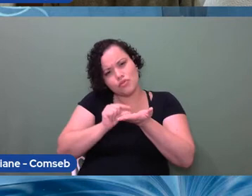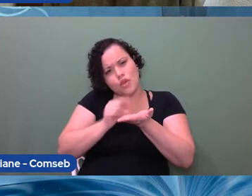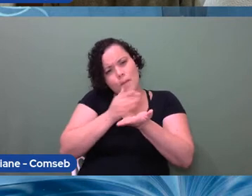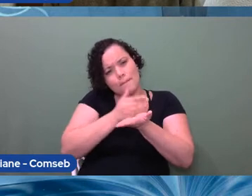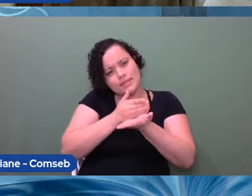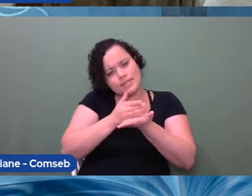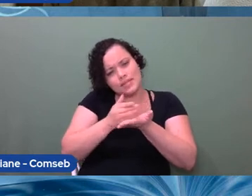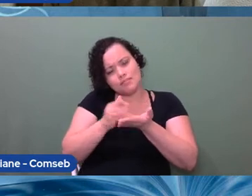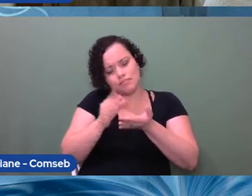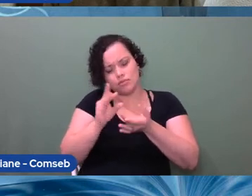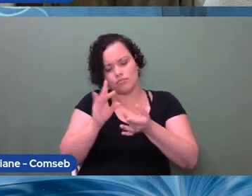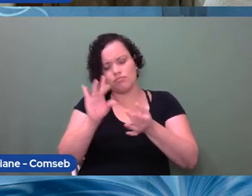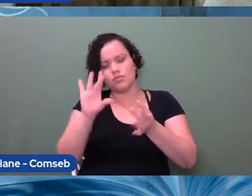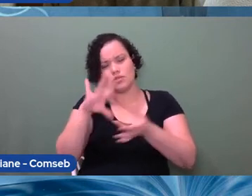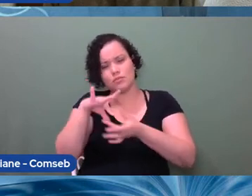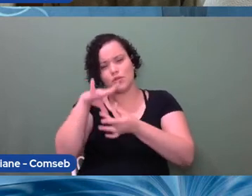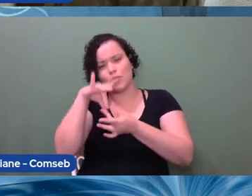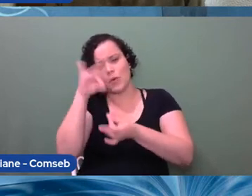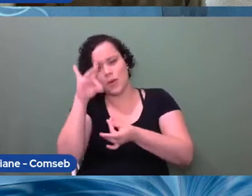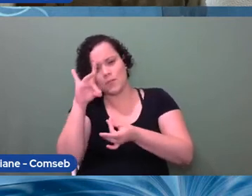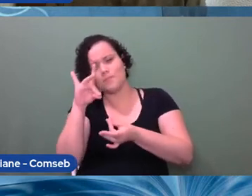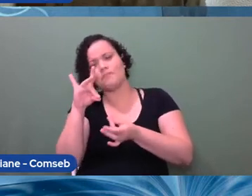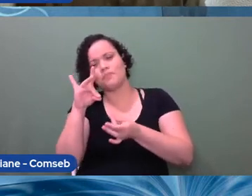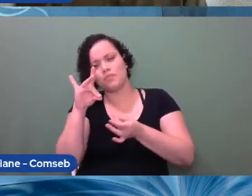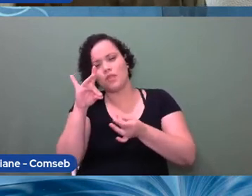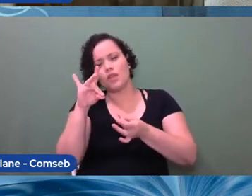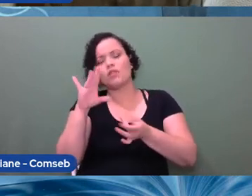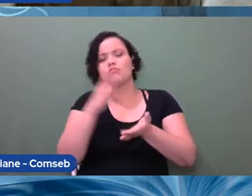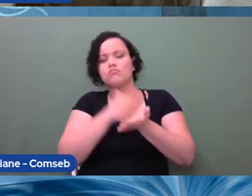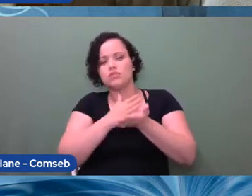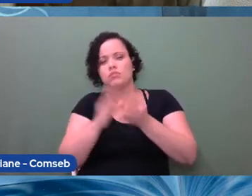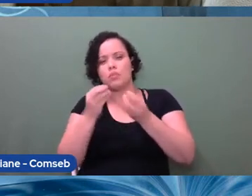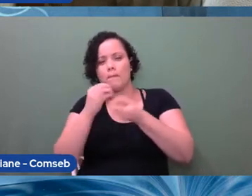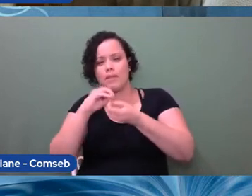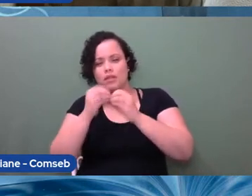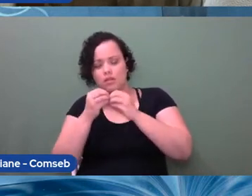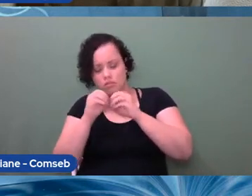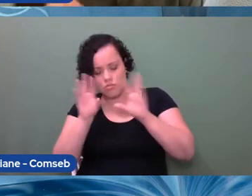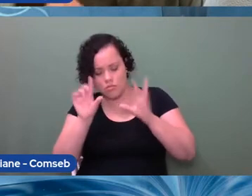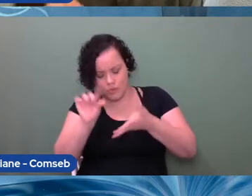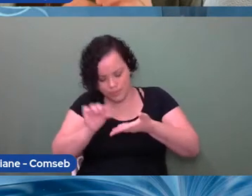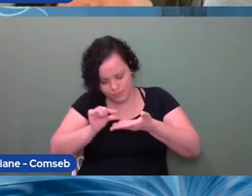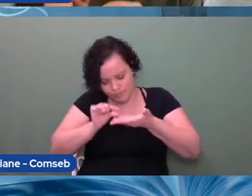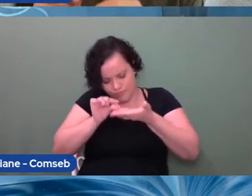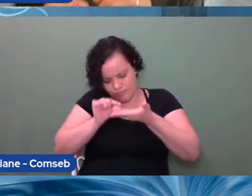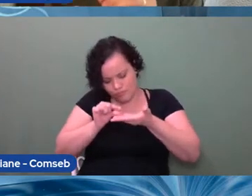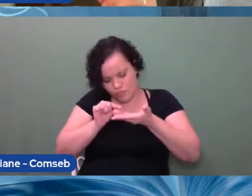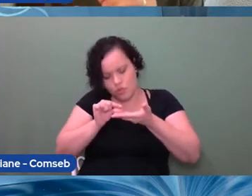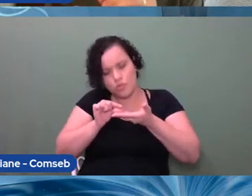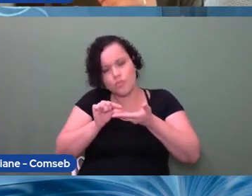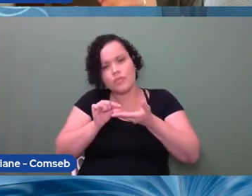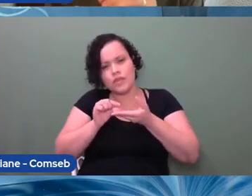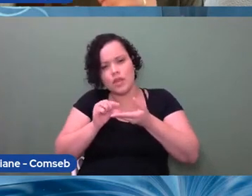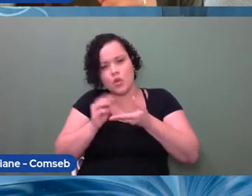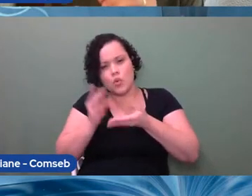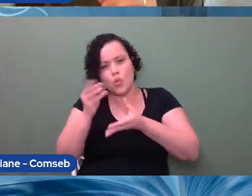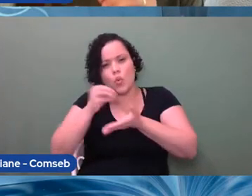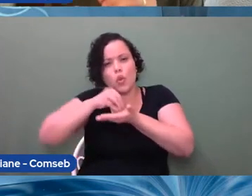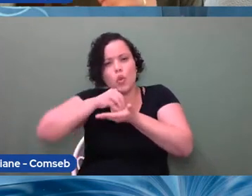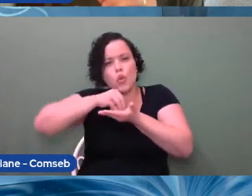princípio, o princípio espiritual se associa ao princípio material, começa uma nucleação que